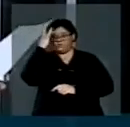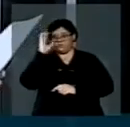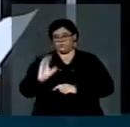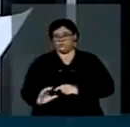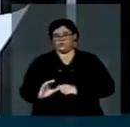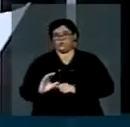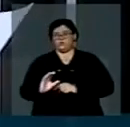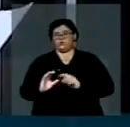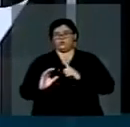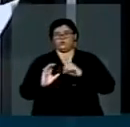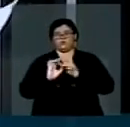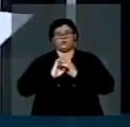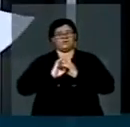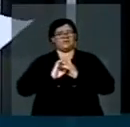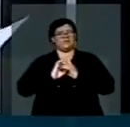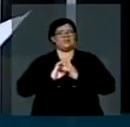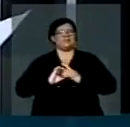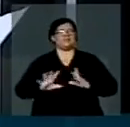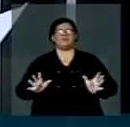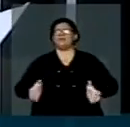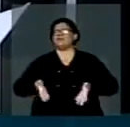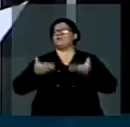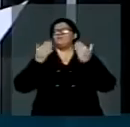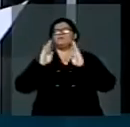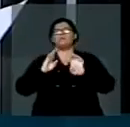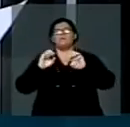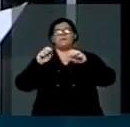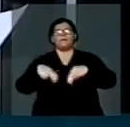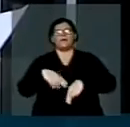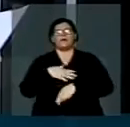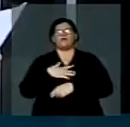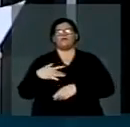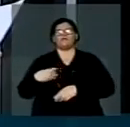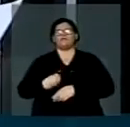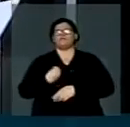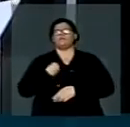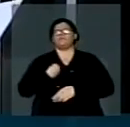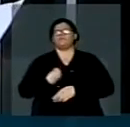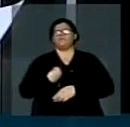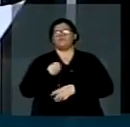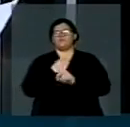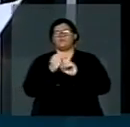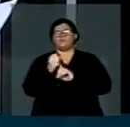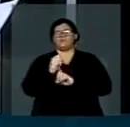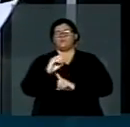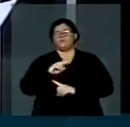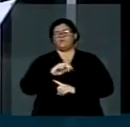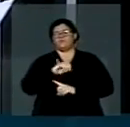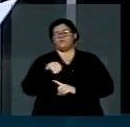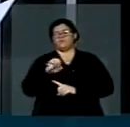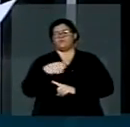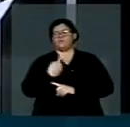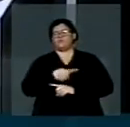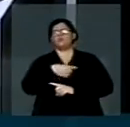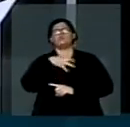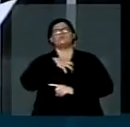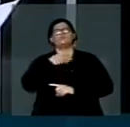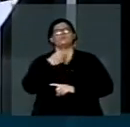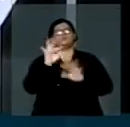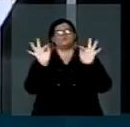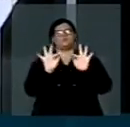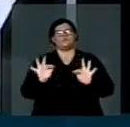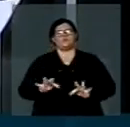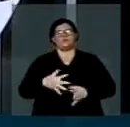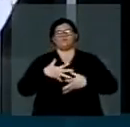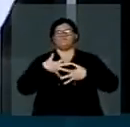da livre iniciativa e do bem-estar da sociedade brasileira. A CONAGE é um orgulho para o Brasil. São 22 núcleos